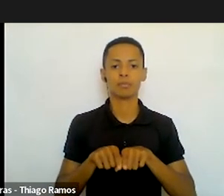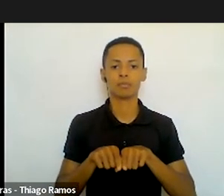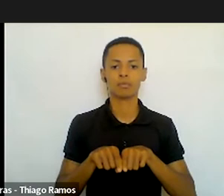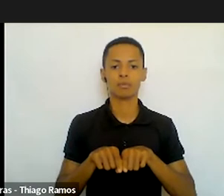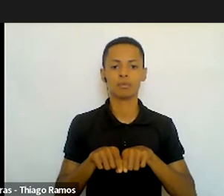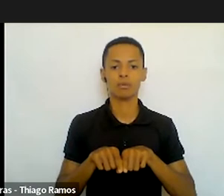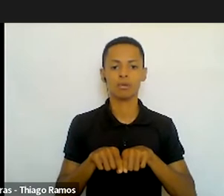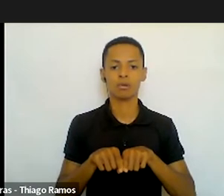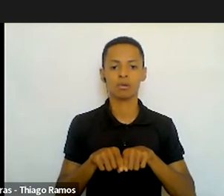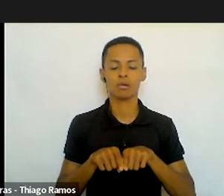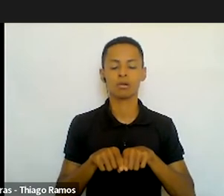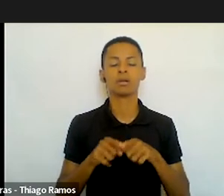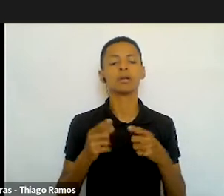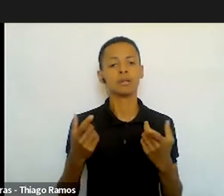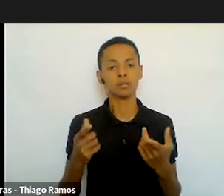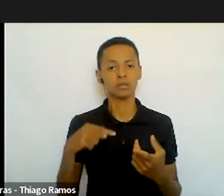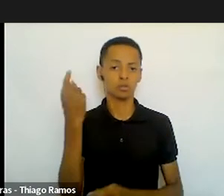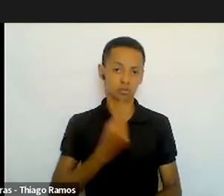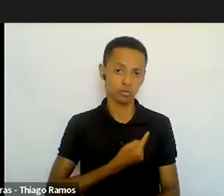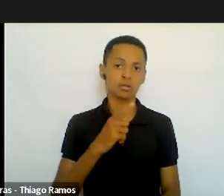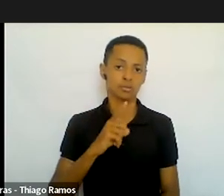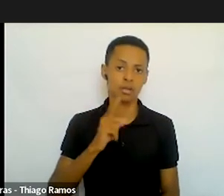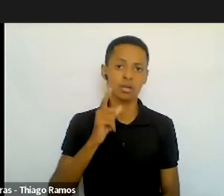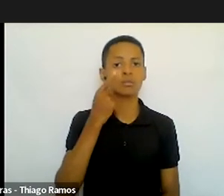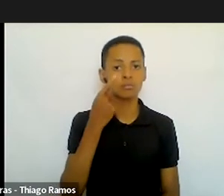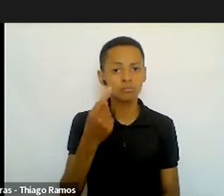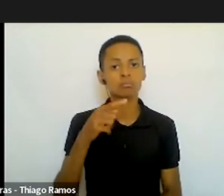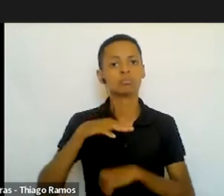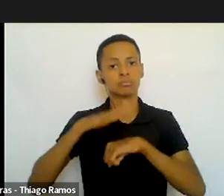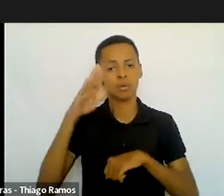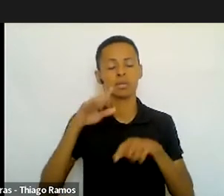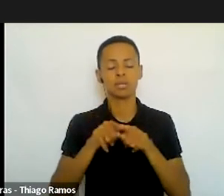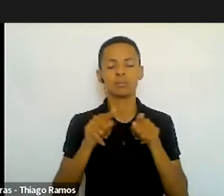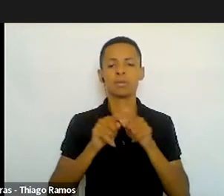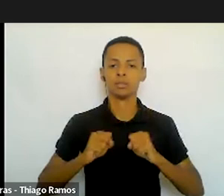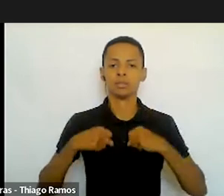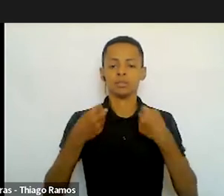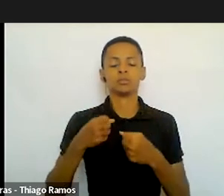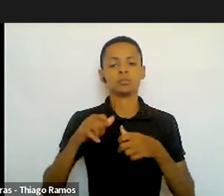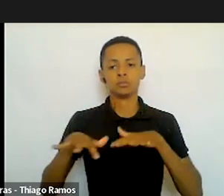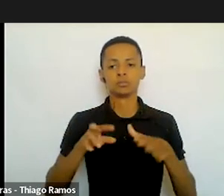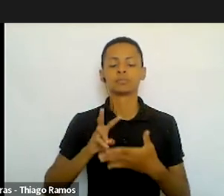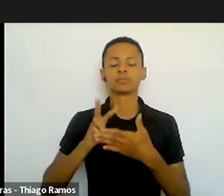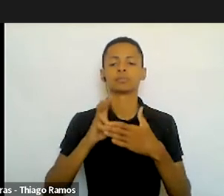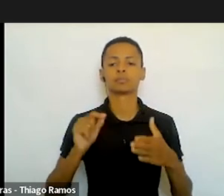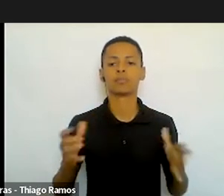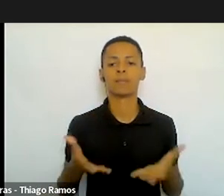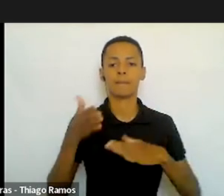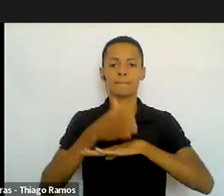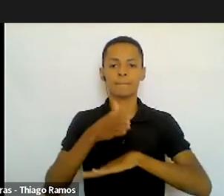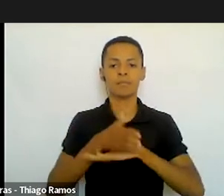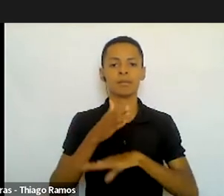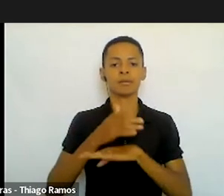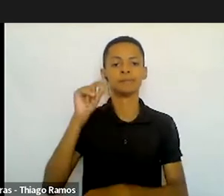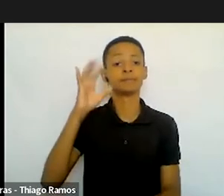em contrapartida, a gente se interessa cada vez mais e tem se esforçado em meio do movimento indígena para fazer parte dessas tomadas de decisões, e